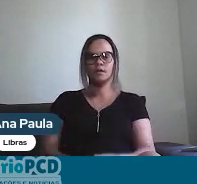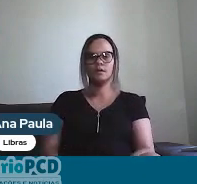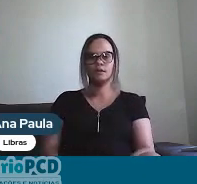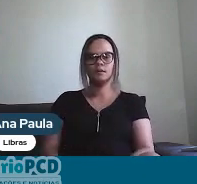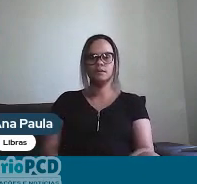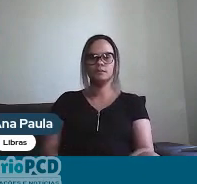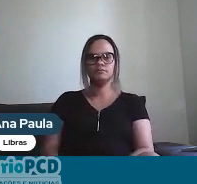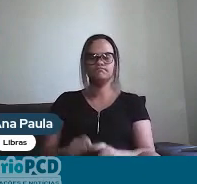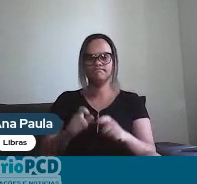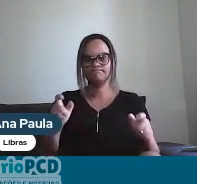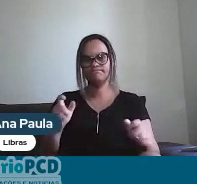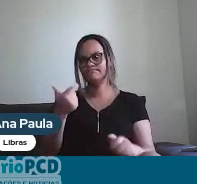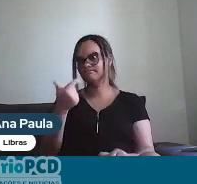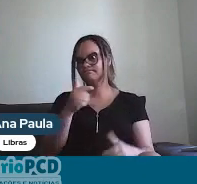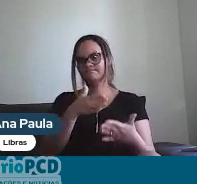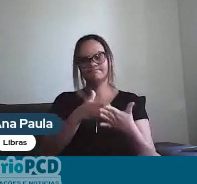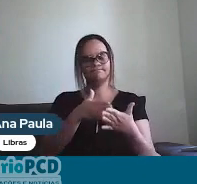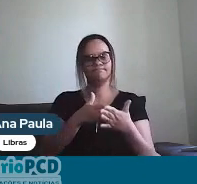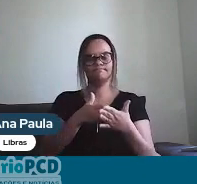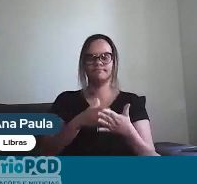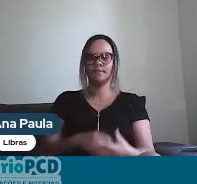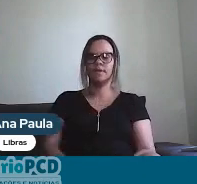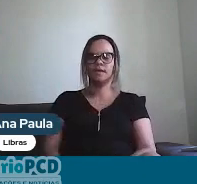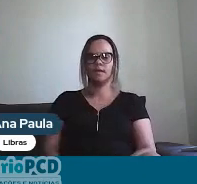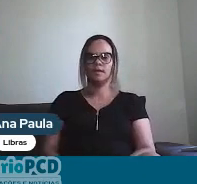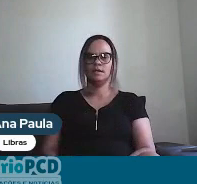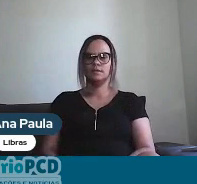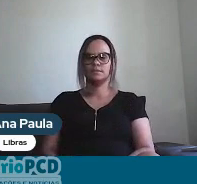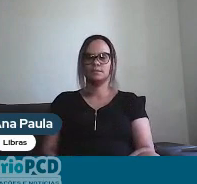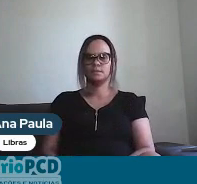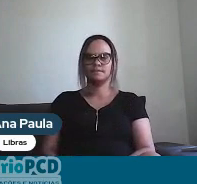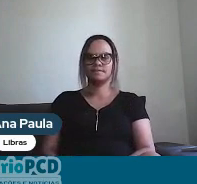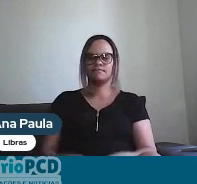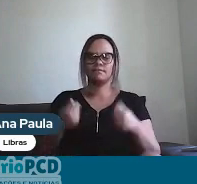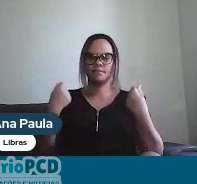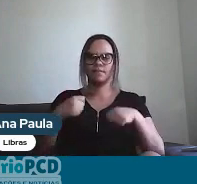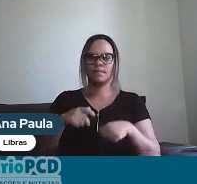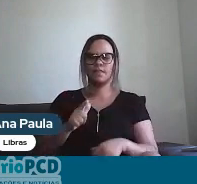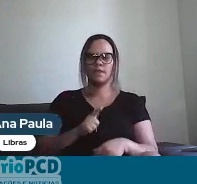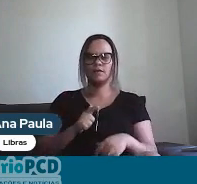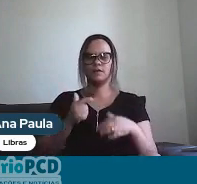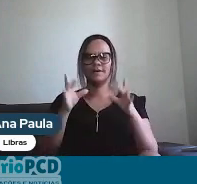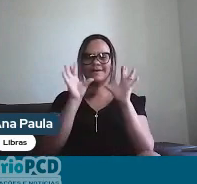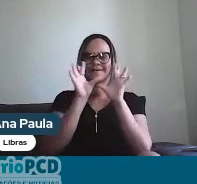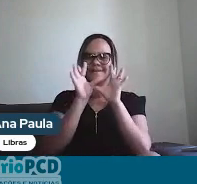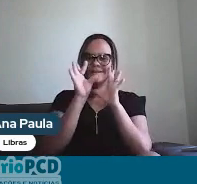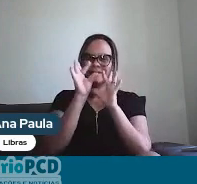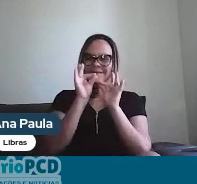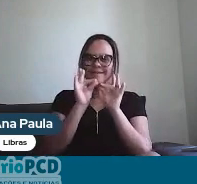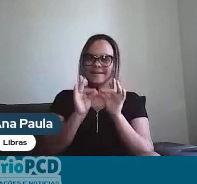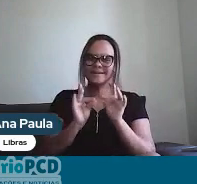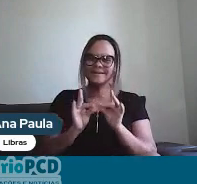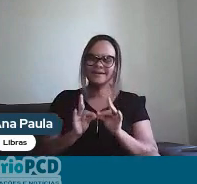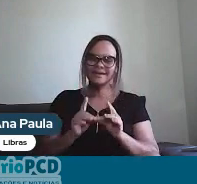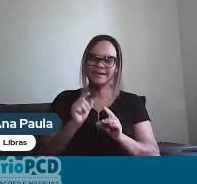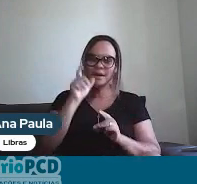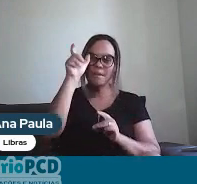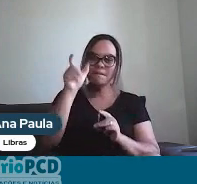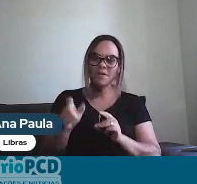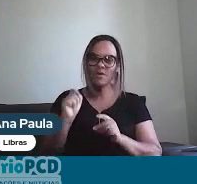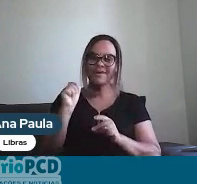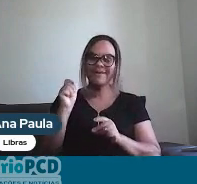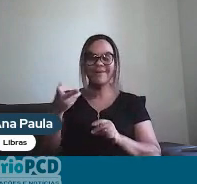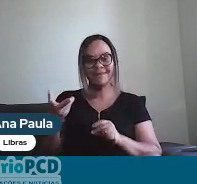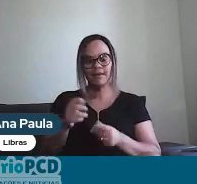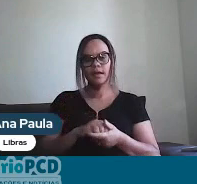tão ampla assim, né? Não é universal. Essas todas, elas precisam ter o mesmo critério para definir quem é a pessoa com deficiência,